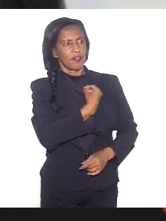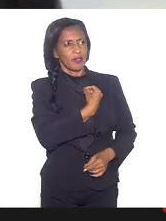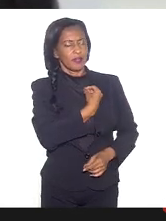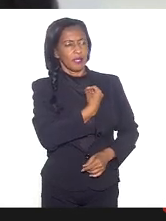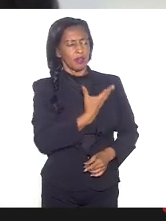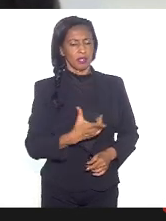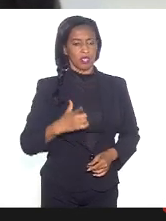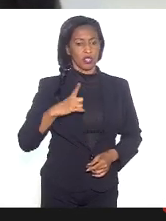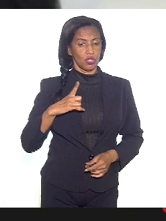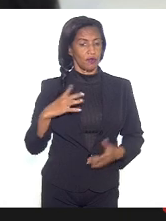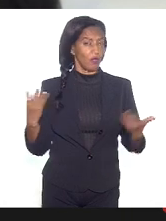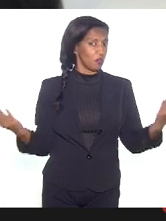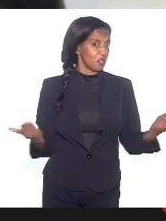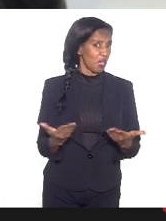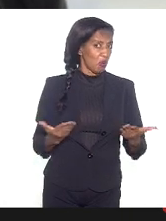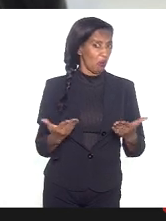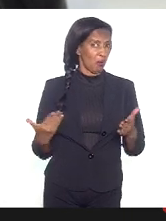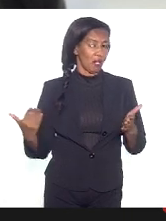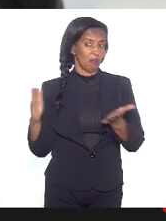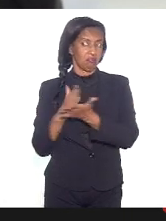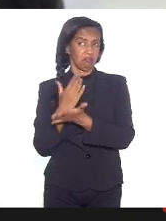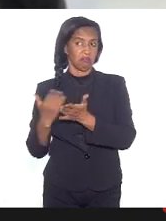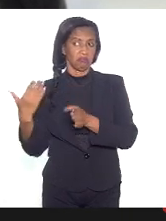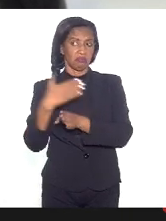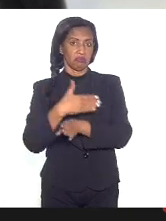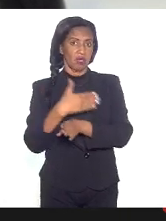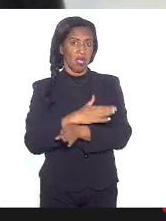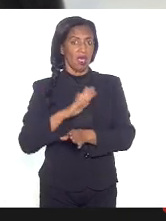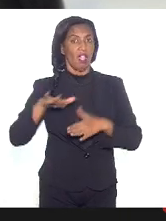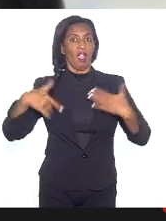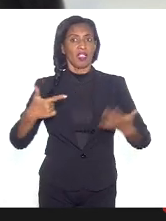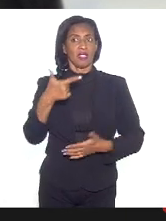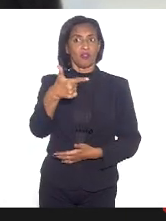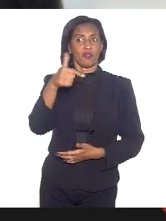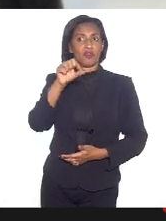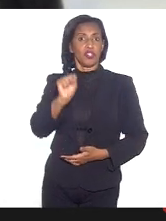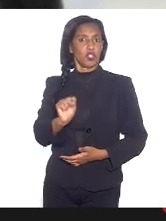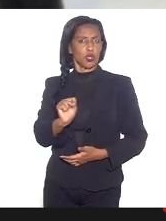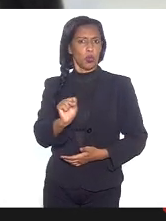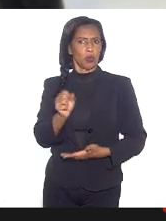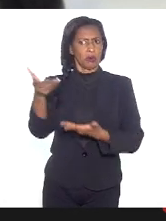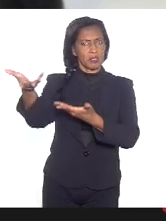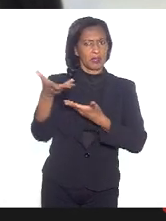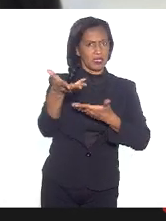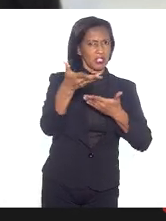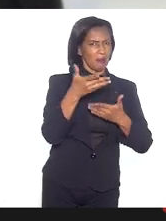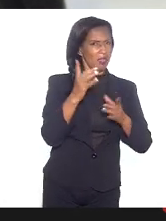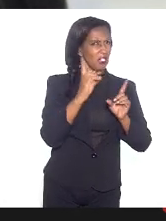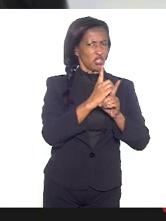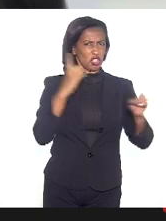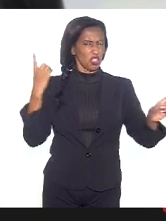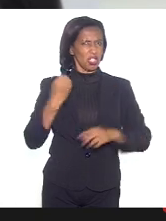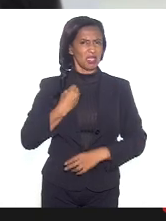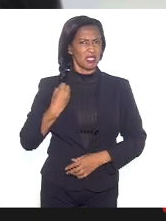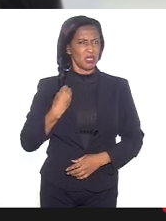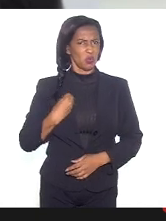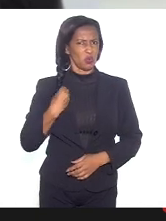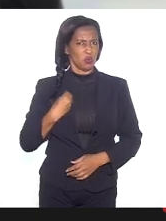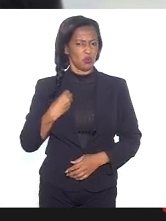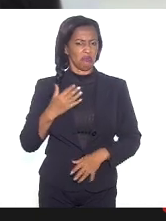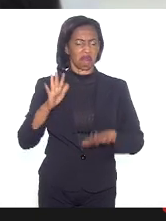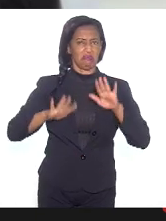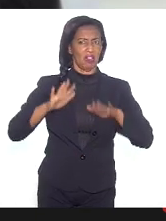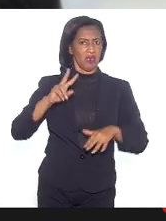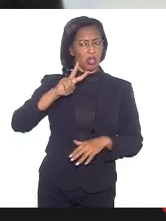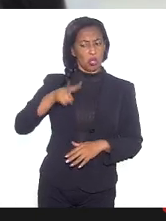o ingresso agora de alguns, ainda 28 a serem chamados, então um número muito distante desses 2 mil. Talvez 2 mil